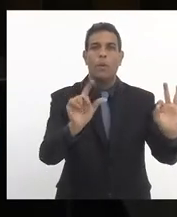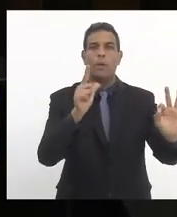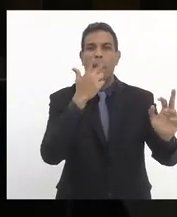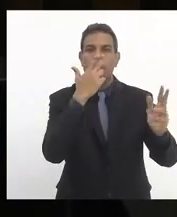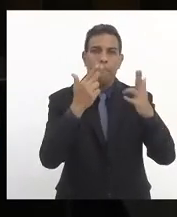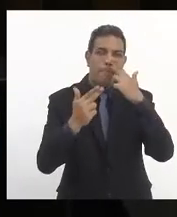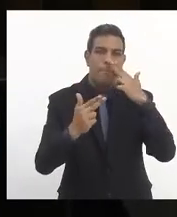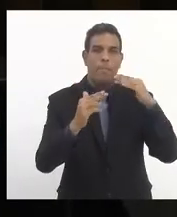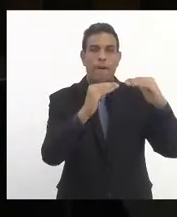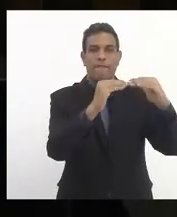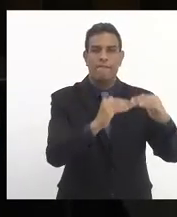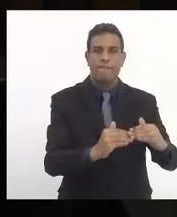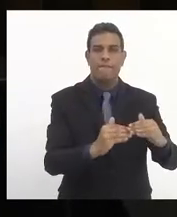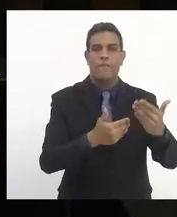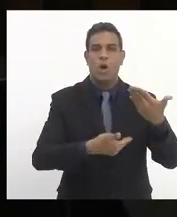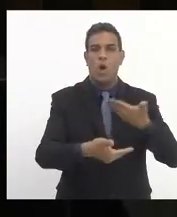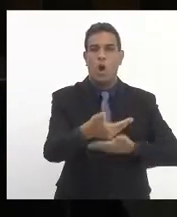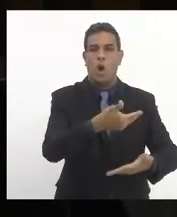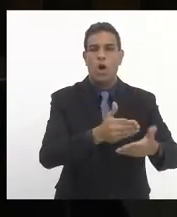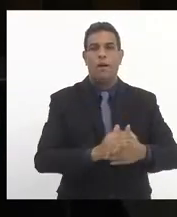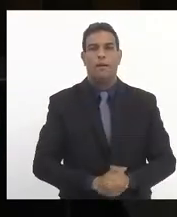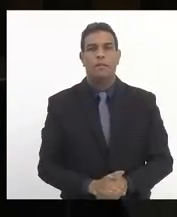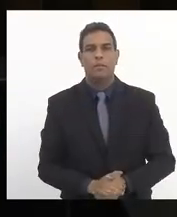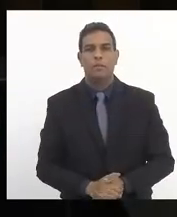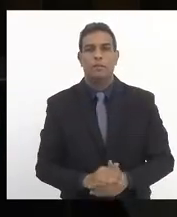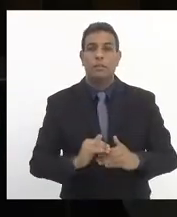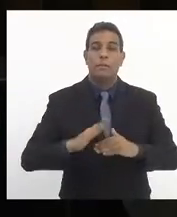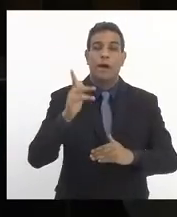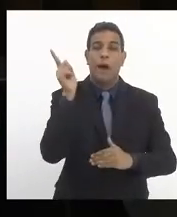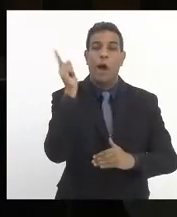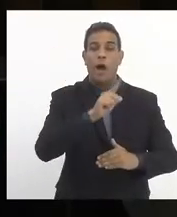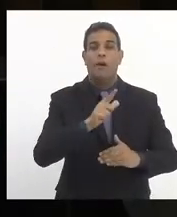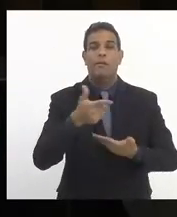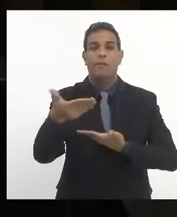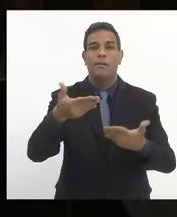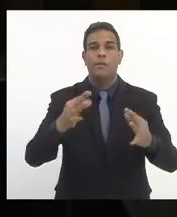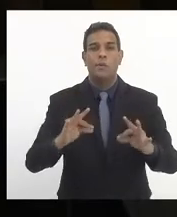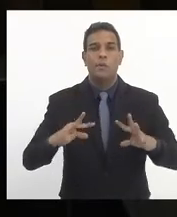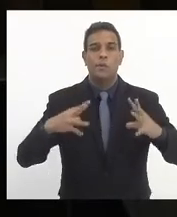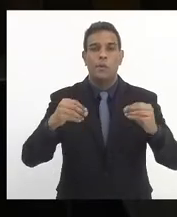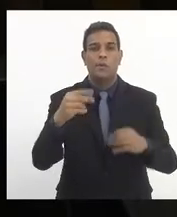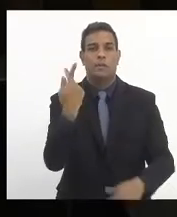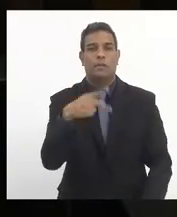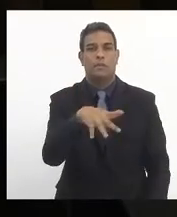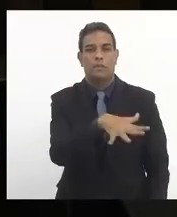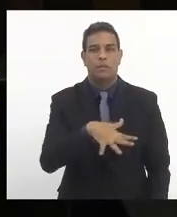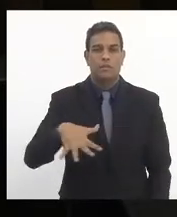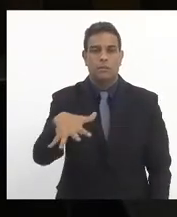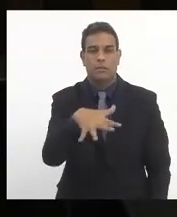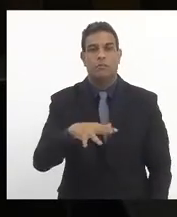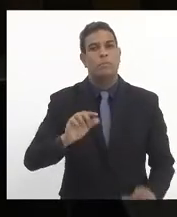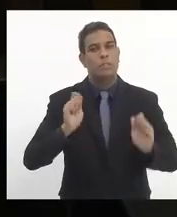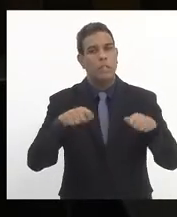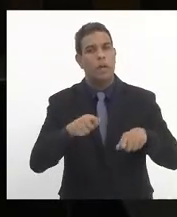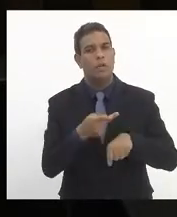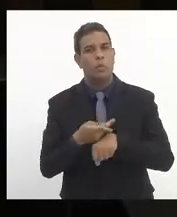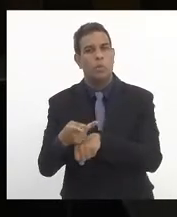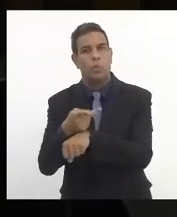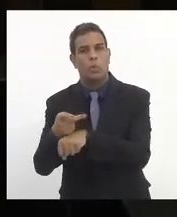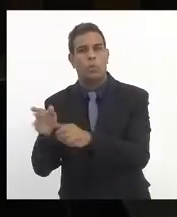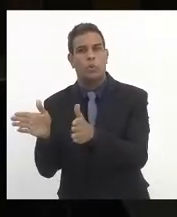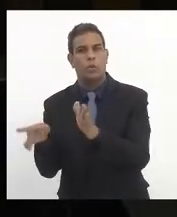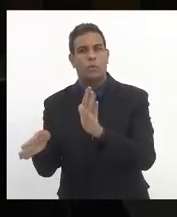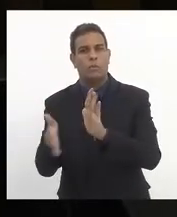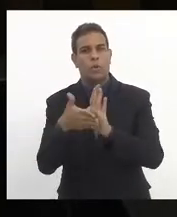deveria ser partilha. Ia ser a maior oferta de todo o leilão. Pode procurar nos